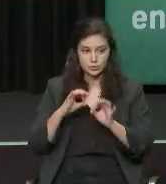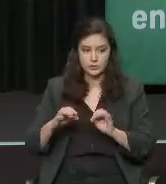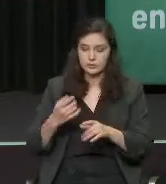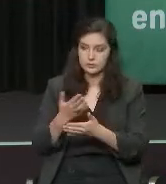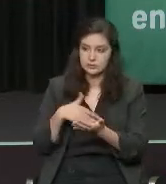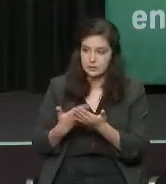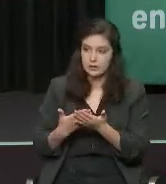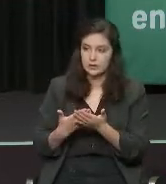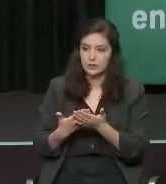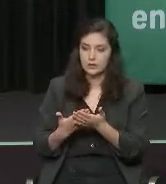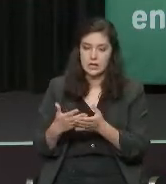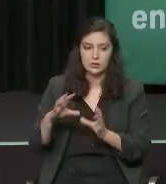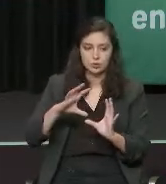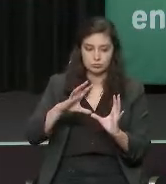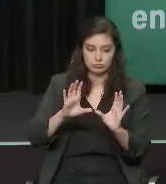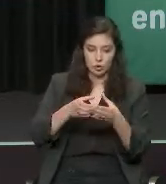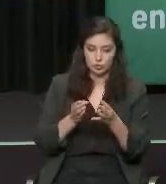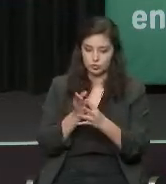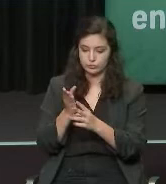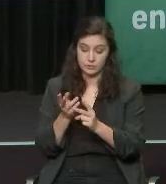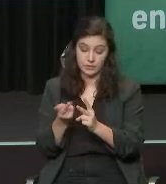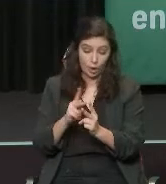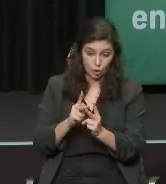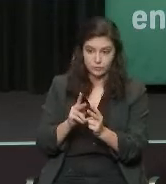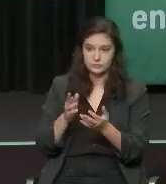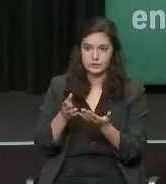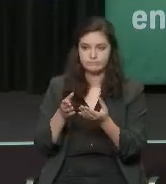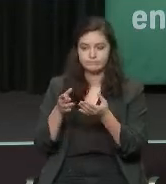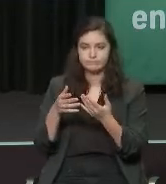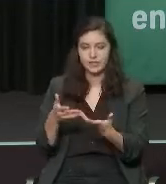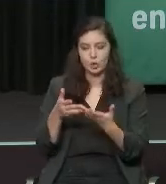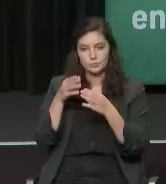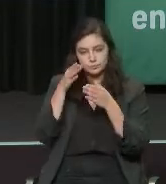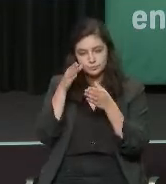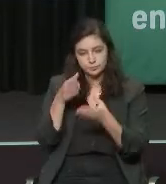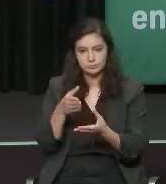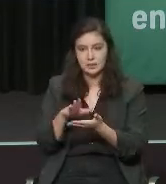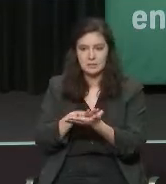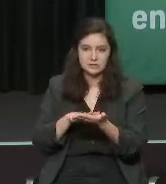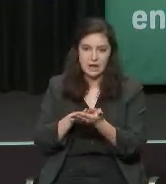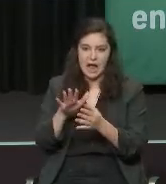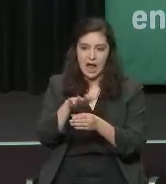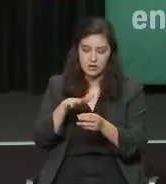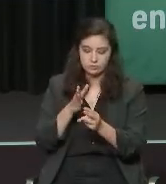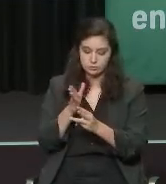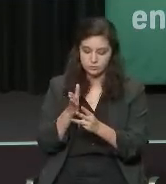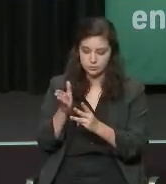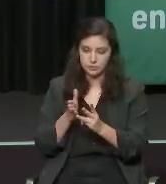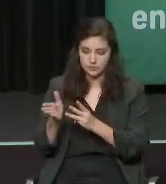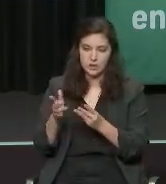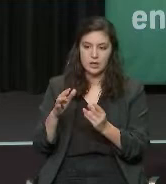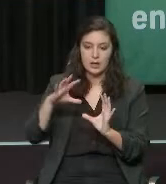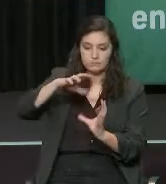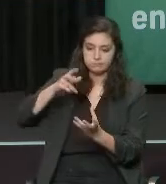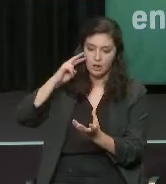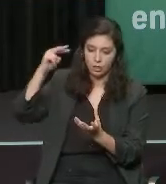estamos a preparar um acordo bilateral entre as duas agências e focar-se-á em 3 áreas